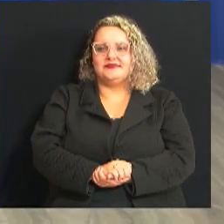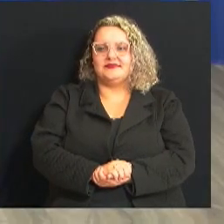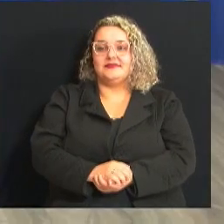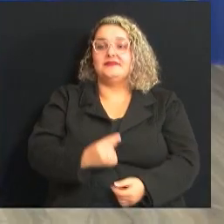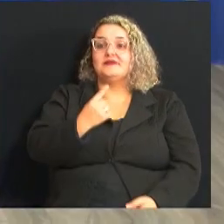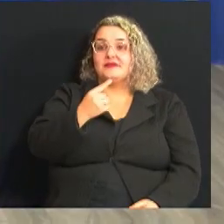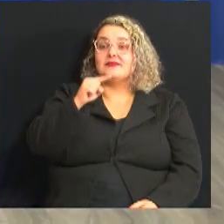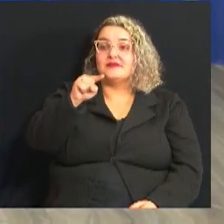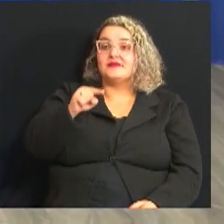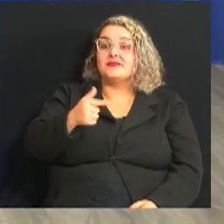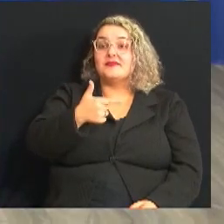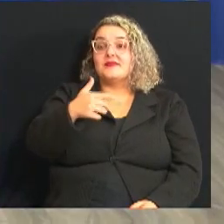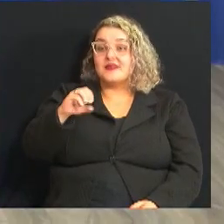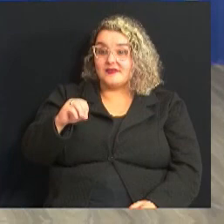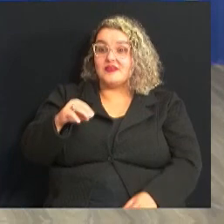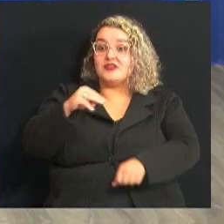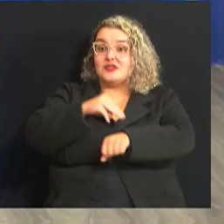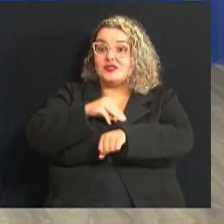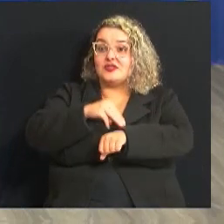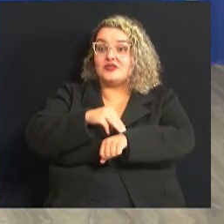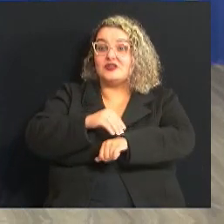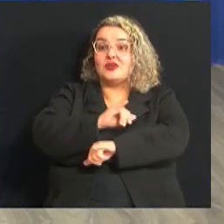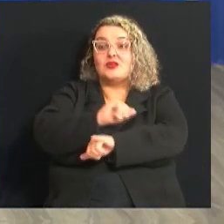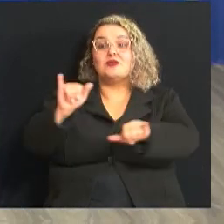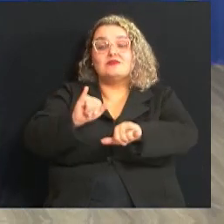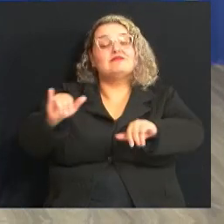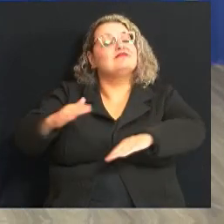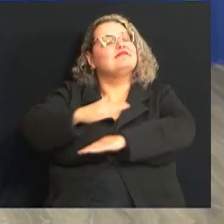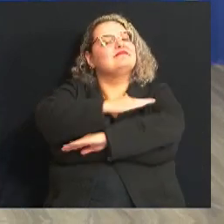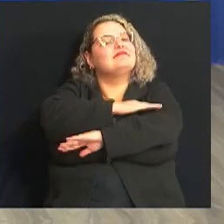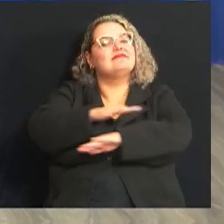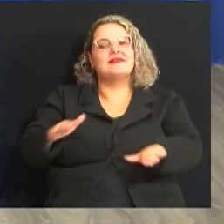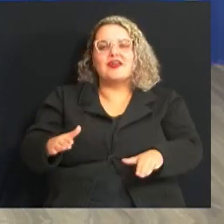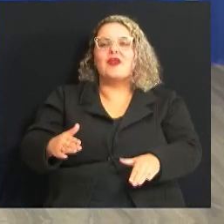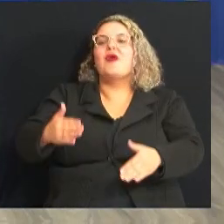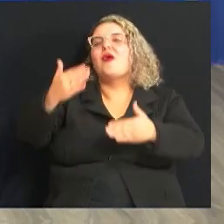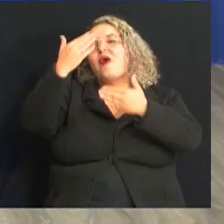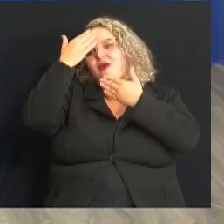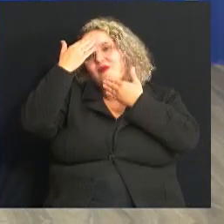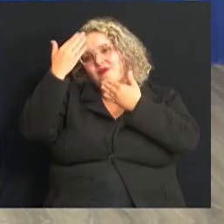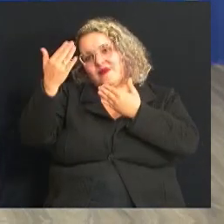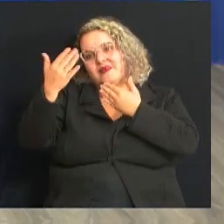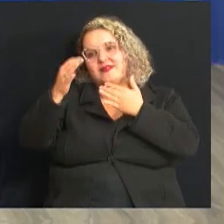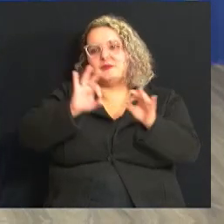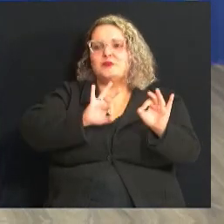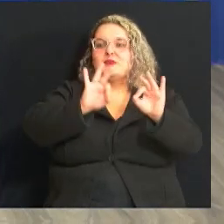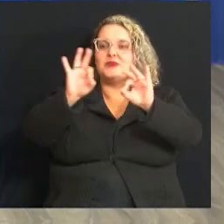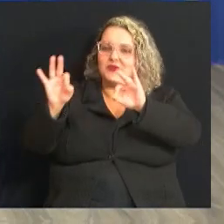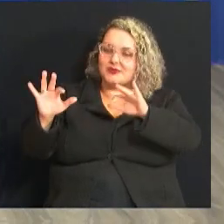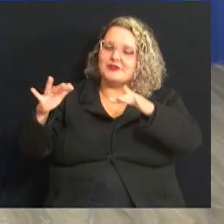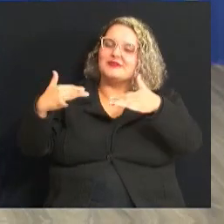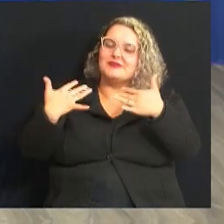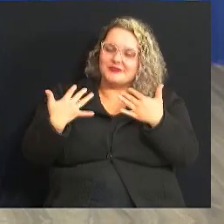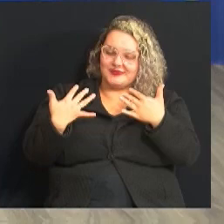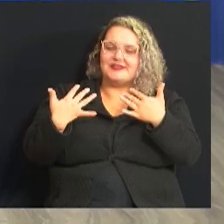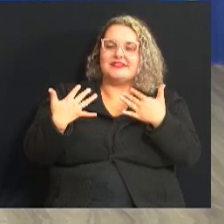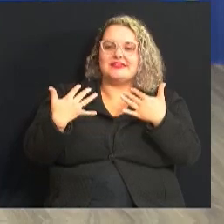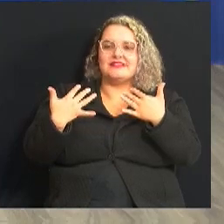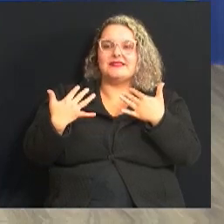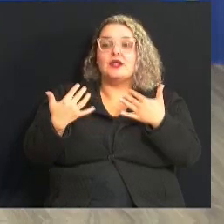1h mais 20 minutos, o Câmara Notícia fica por aqui. Muito obrigado pela sua companhia, pela sua